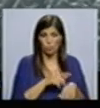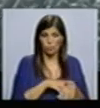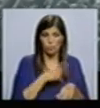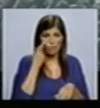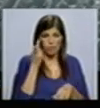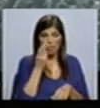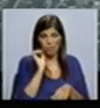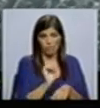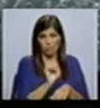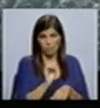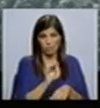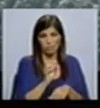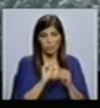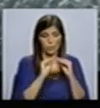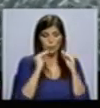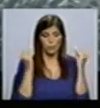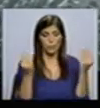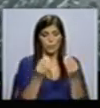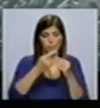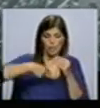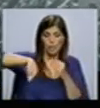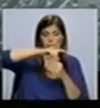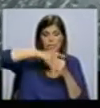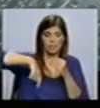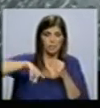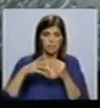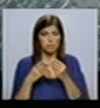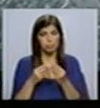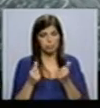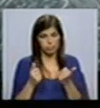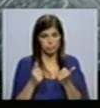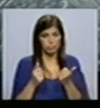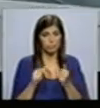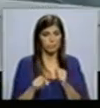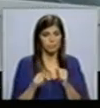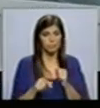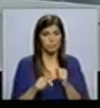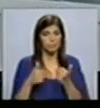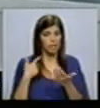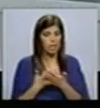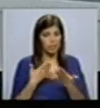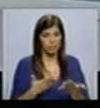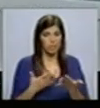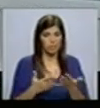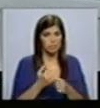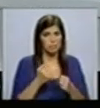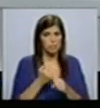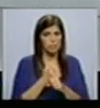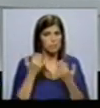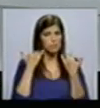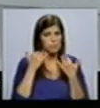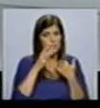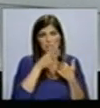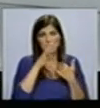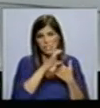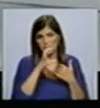passou pelos anéis e depois foi queimada pela atmosfera de Saturno, e ainda hoje estamos a trabalhar esses dados. Então dizem estes cientistas